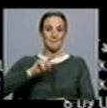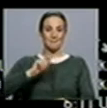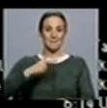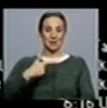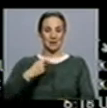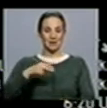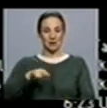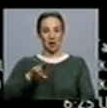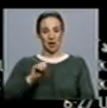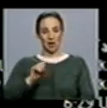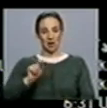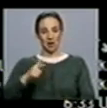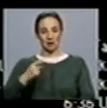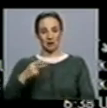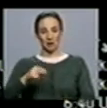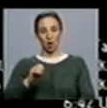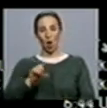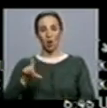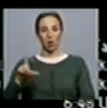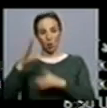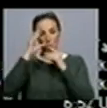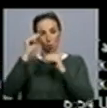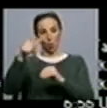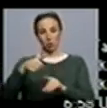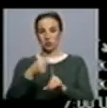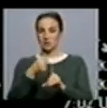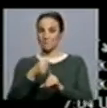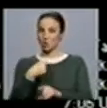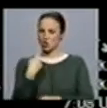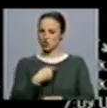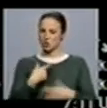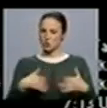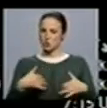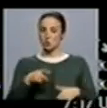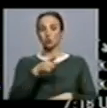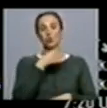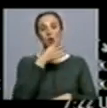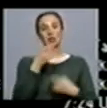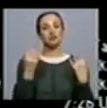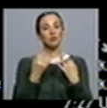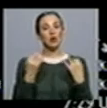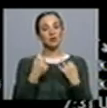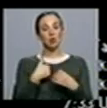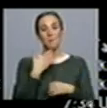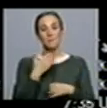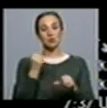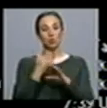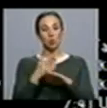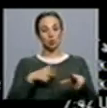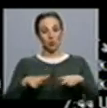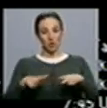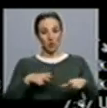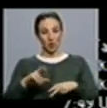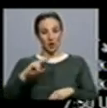de etanol, e, portanto, é uma Lua que ainda hoje desafia-nos. E, de facto, como tu disseste muito bem, e por isso é que eu peço o outro vídeo, a